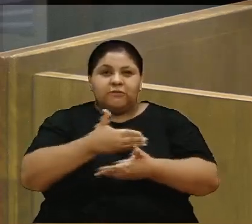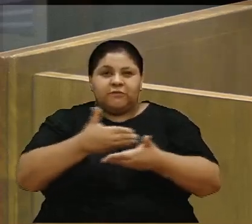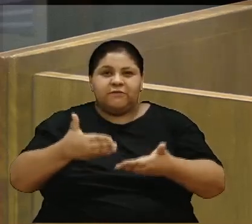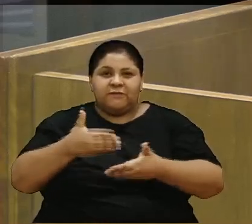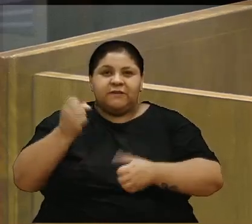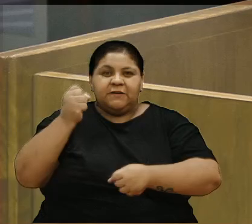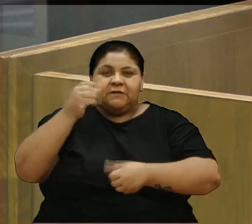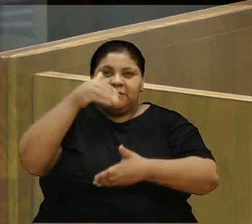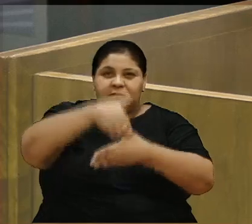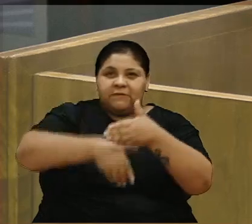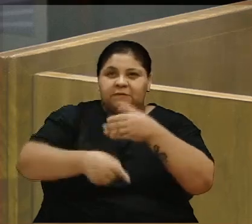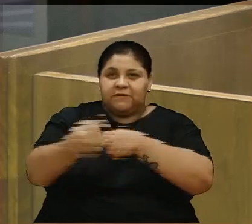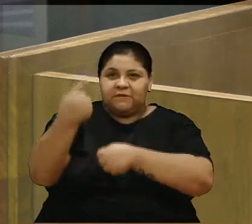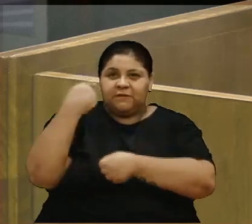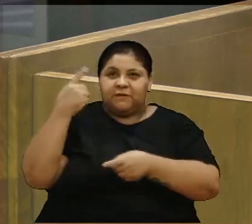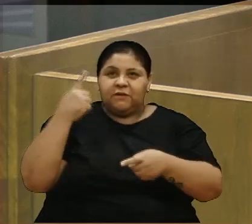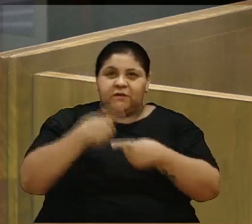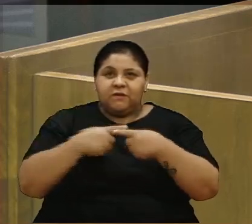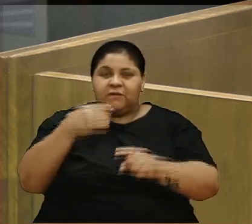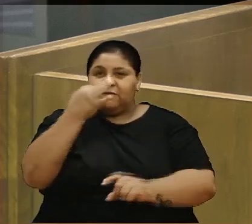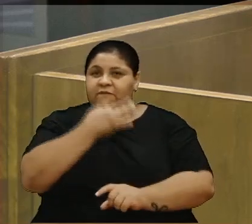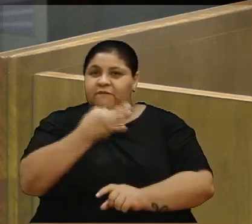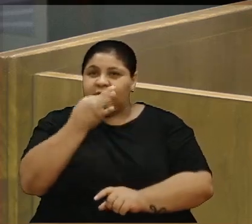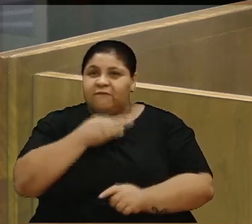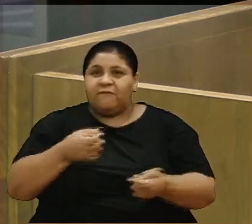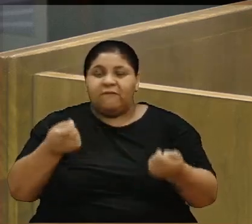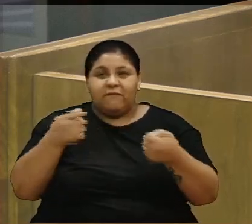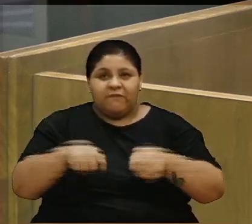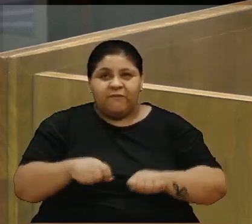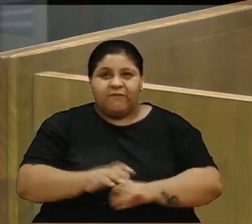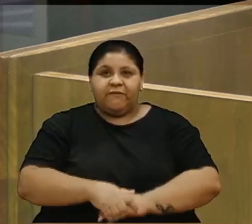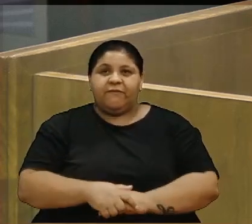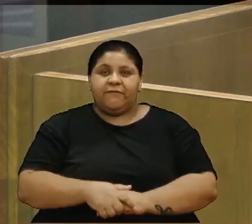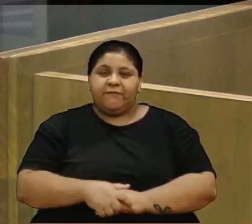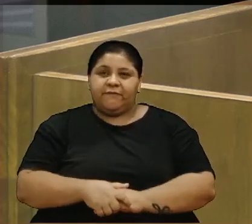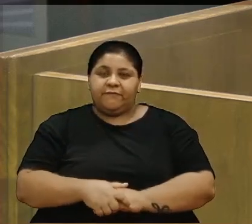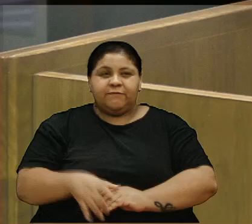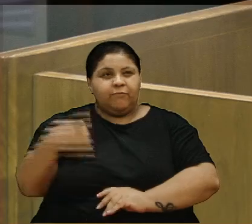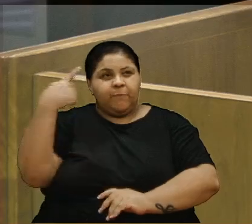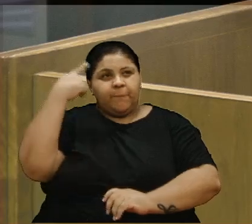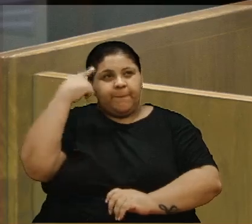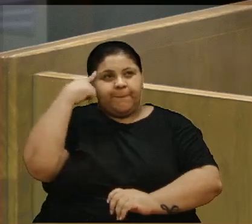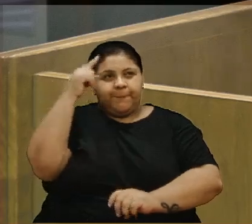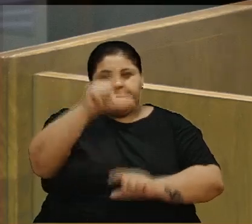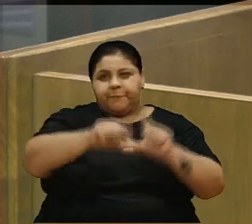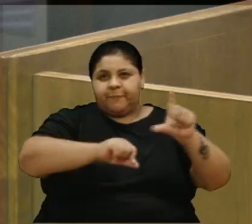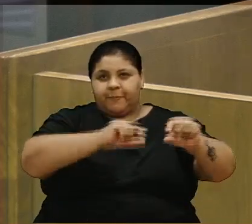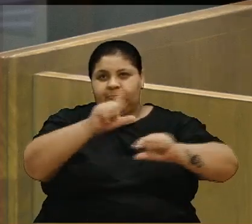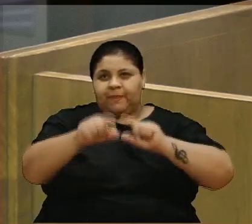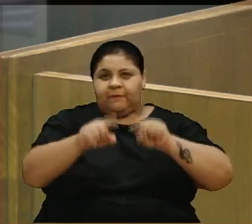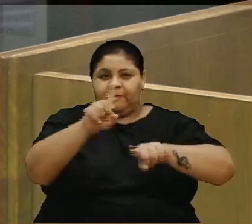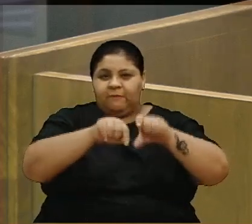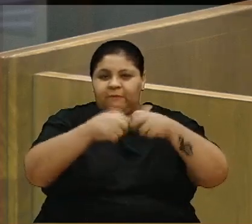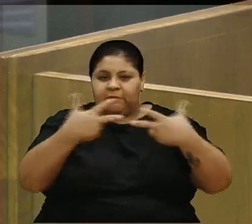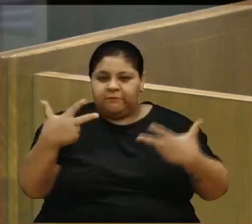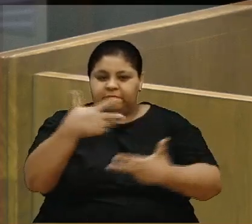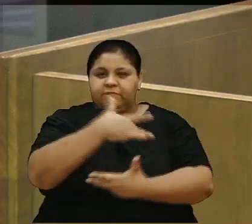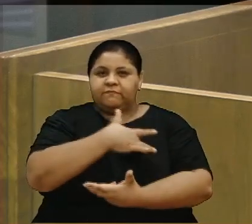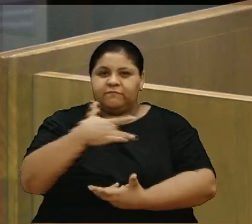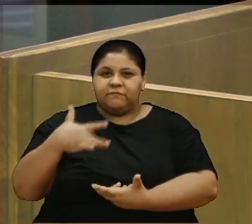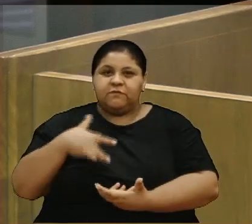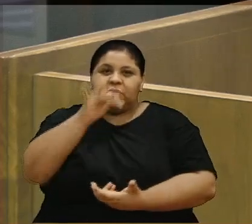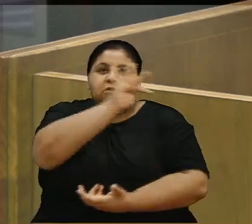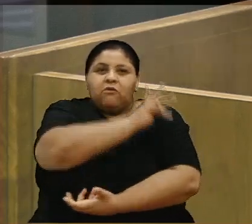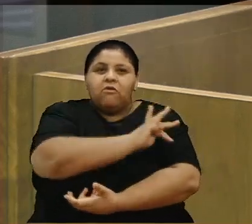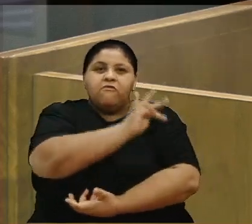eleição passada, porque a nossa cidade precisa urgentemente, além de pensar em alternativas para equipamentos da saúde,